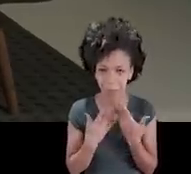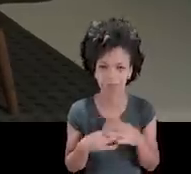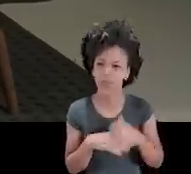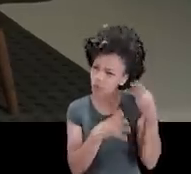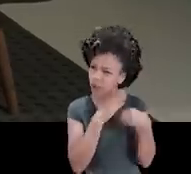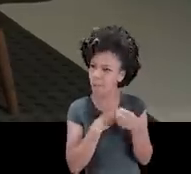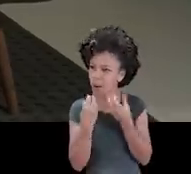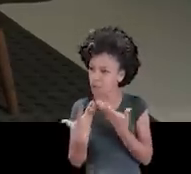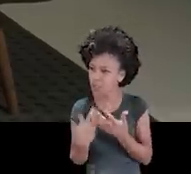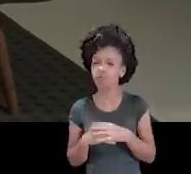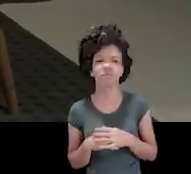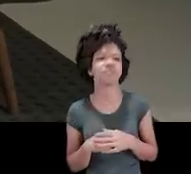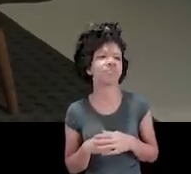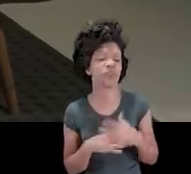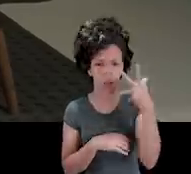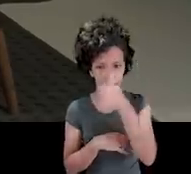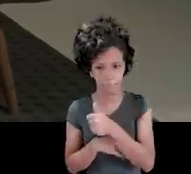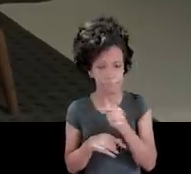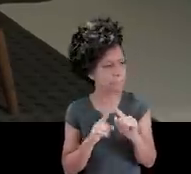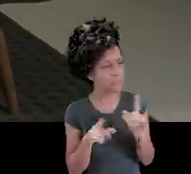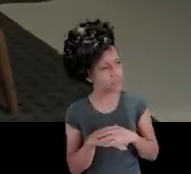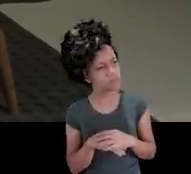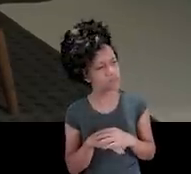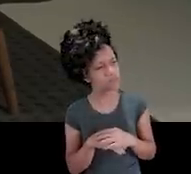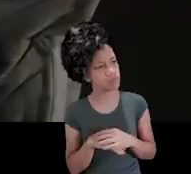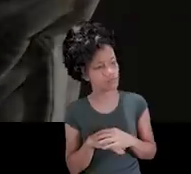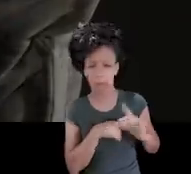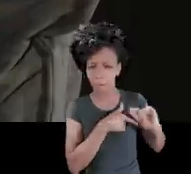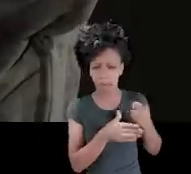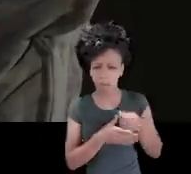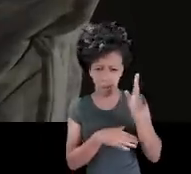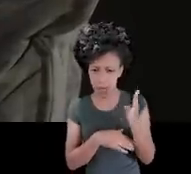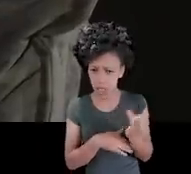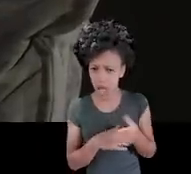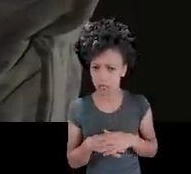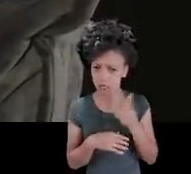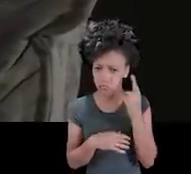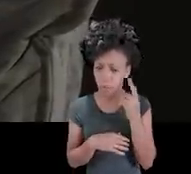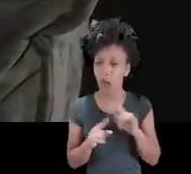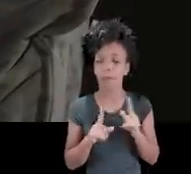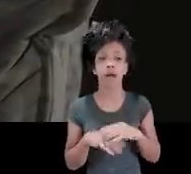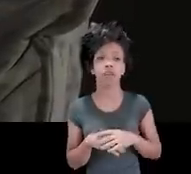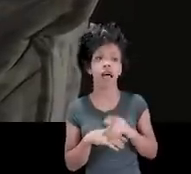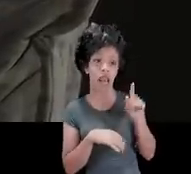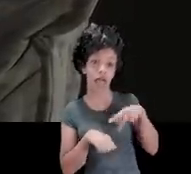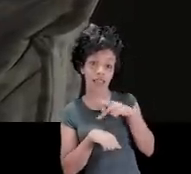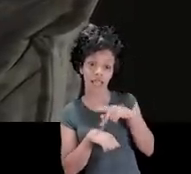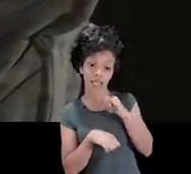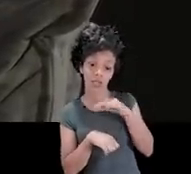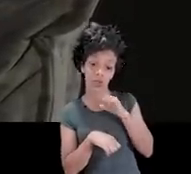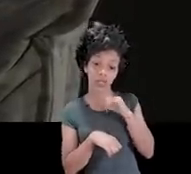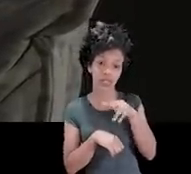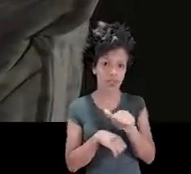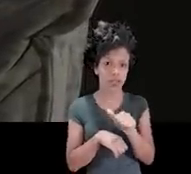dela é muito bonito. E, mas assim, eu digo assim, um cabelo é padrão brasileiro, cabelo normal. Só que assim, lá na Indonésia,